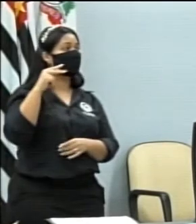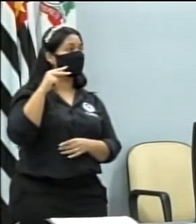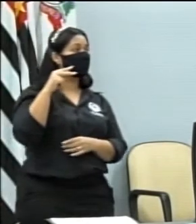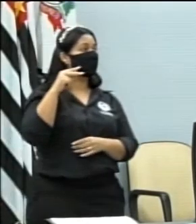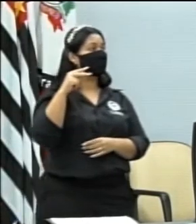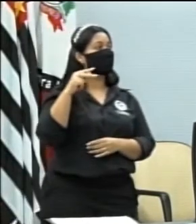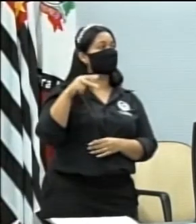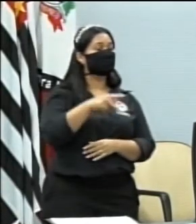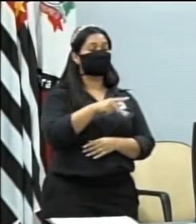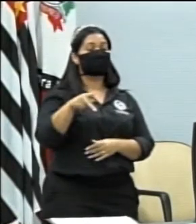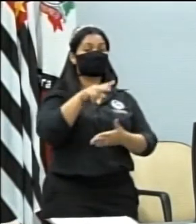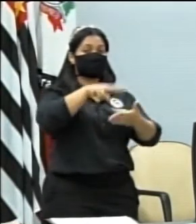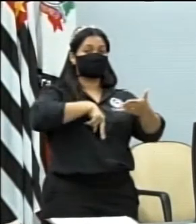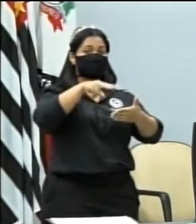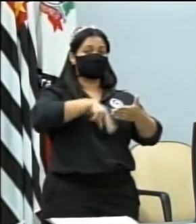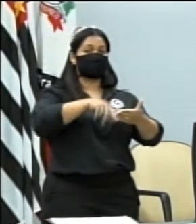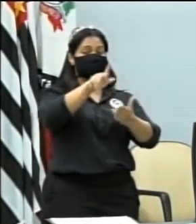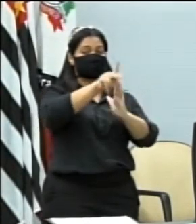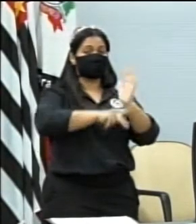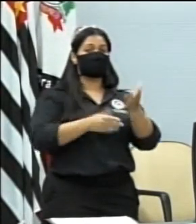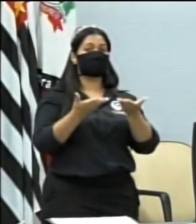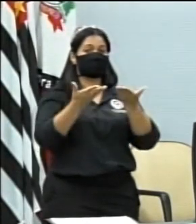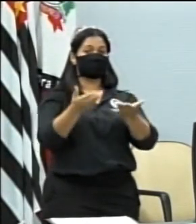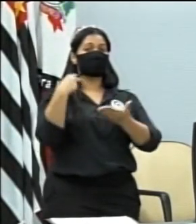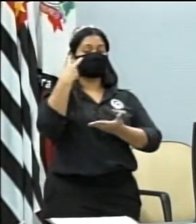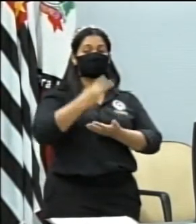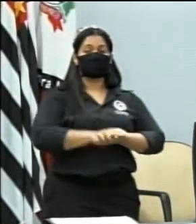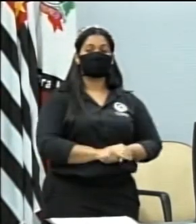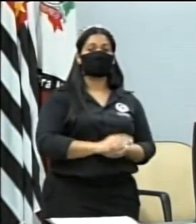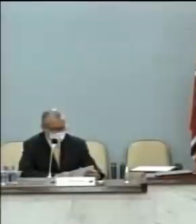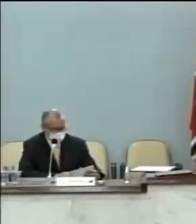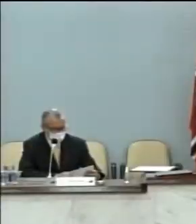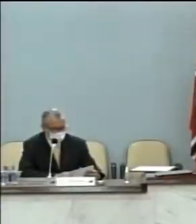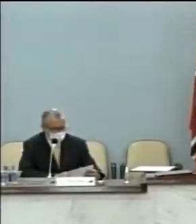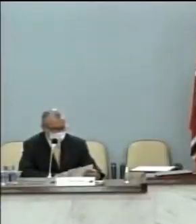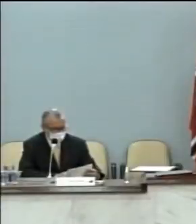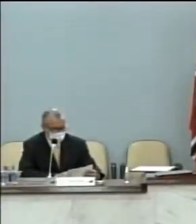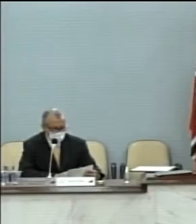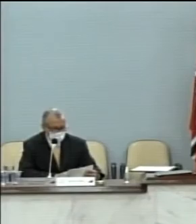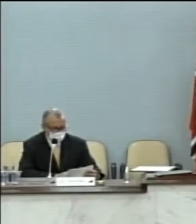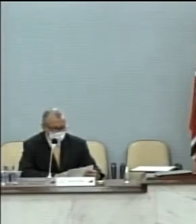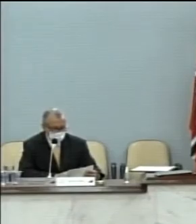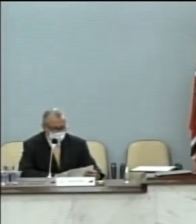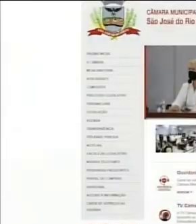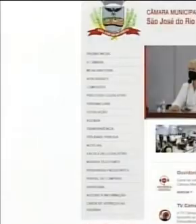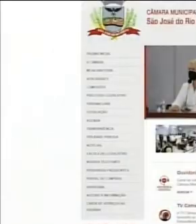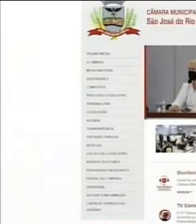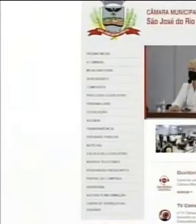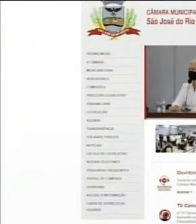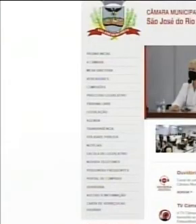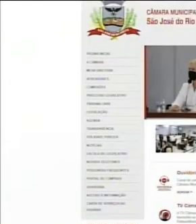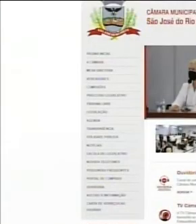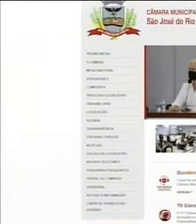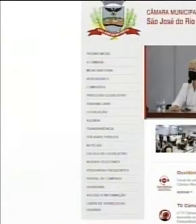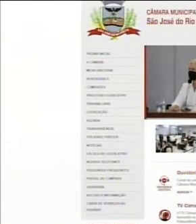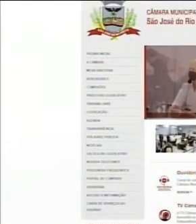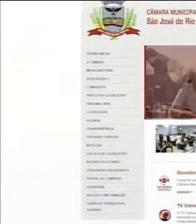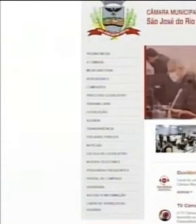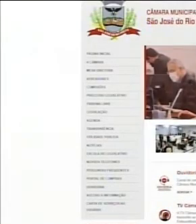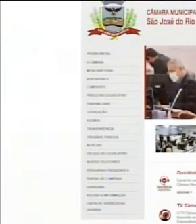leitura e votação em plenário. Você pode acompanhar o trâmite dessa e outras propostas do Legislativo no